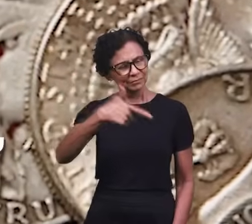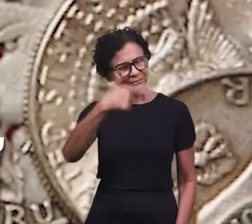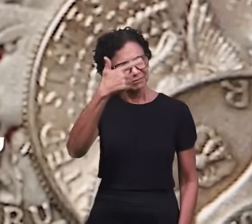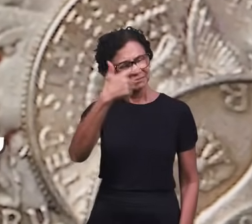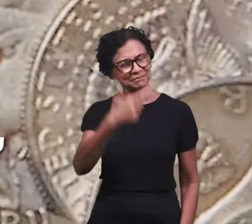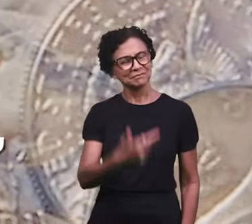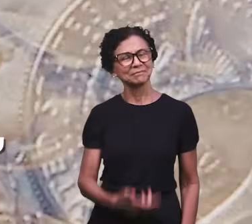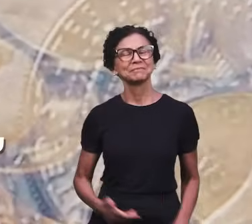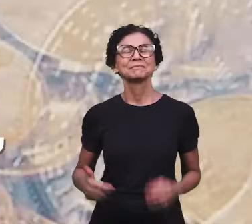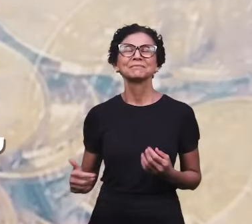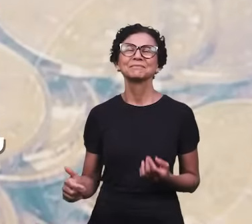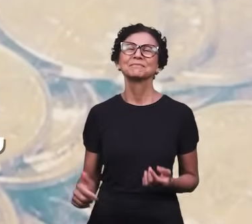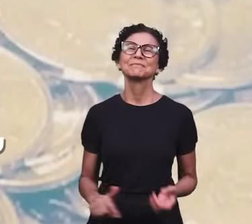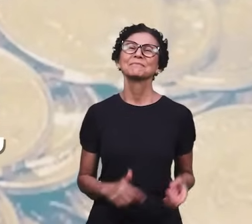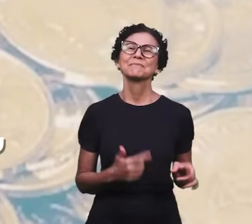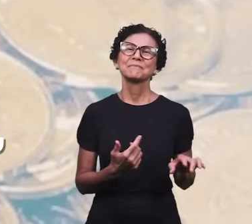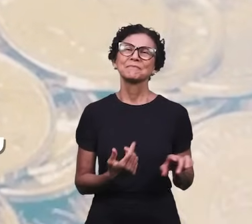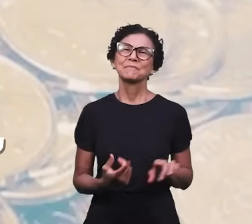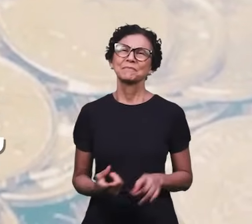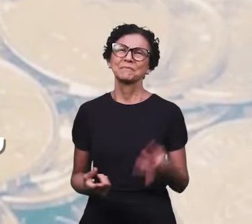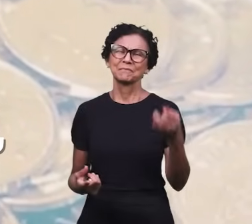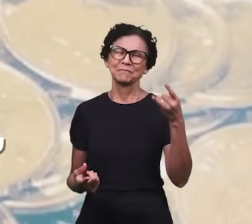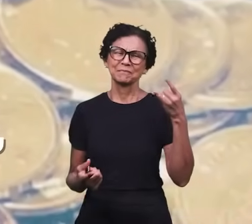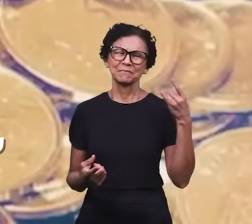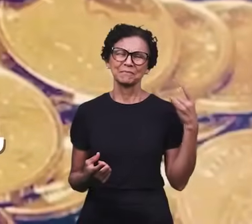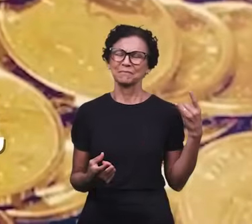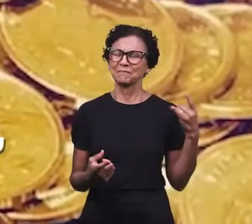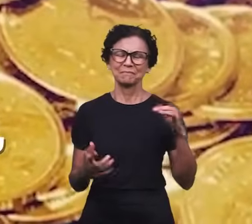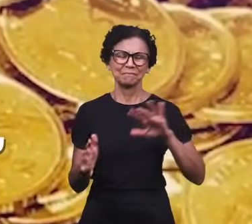nem se compara ao ouro.